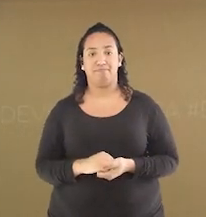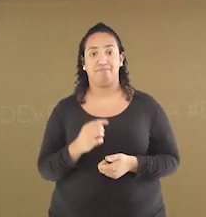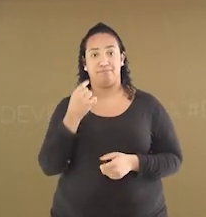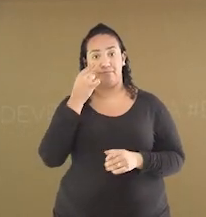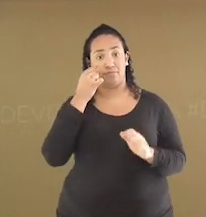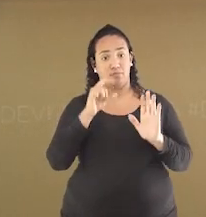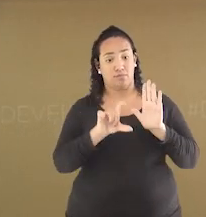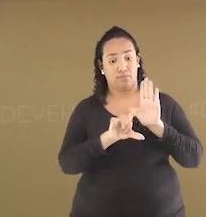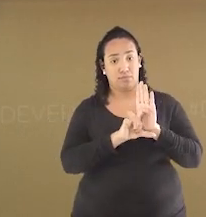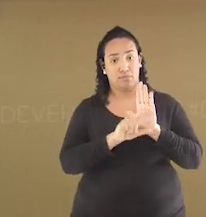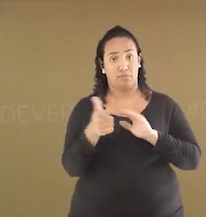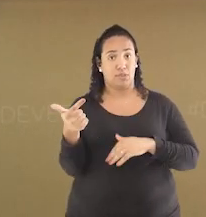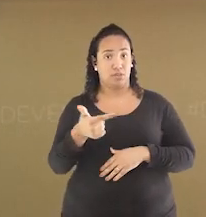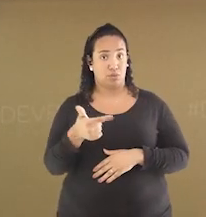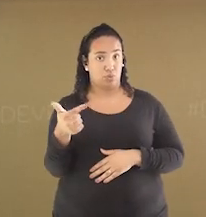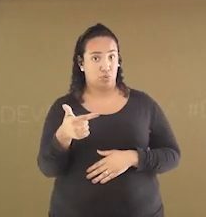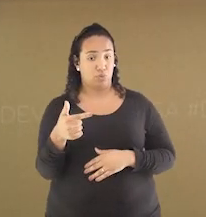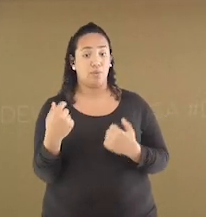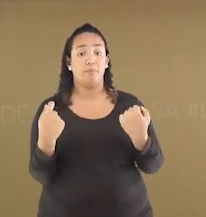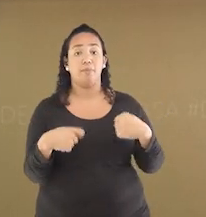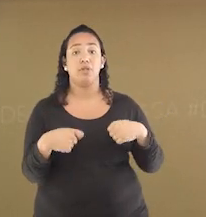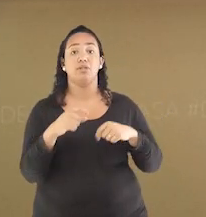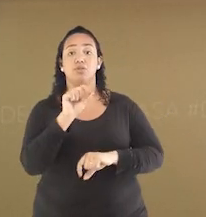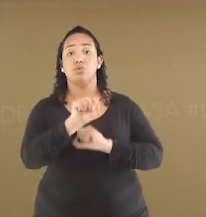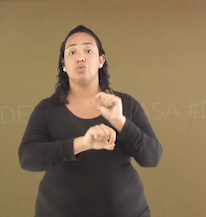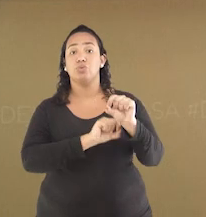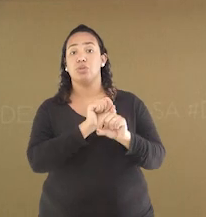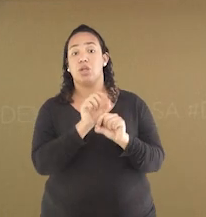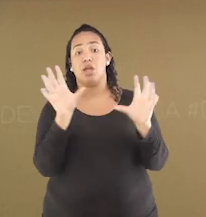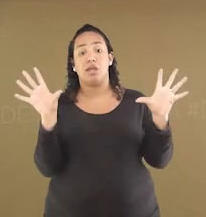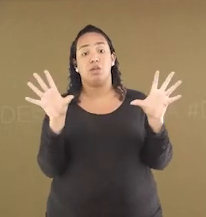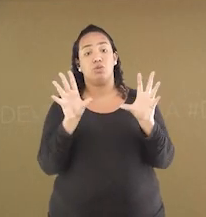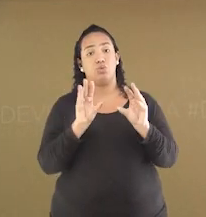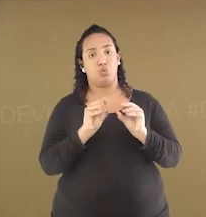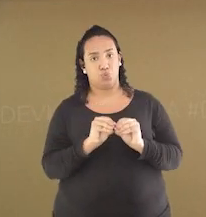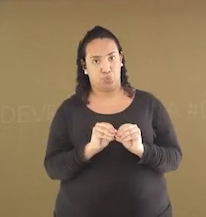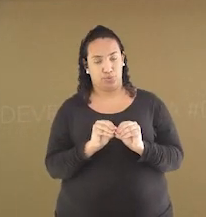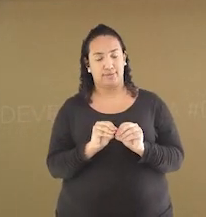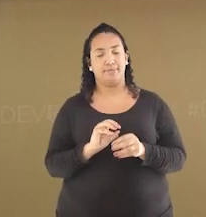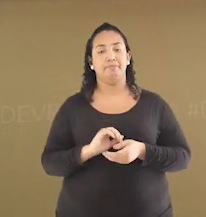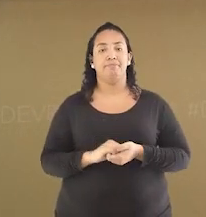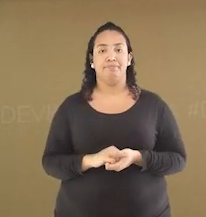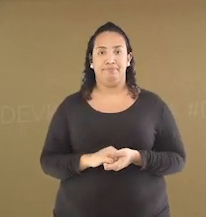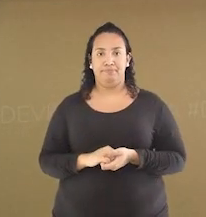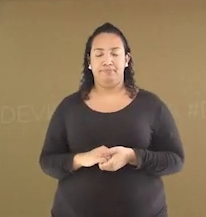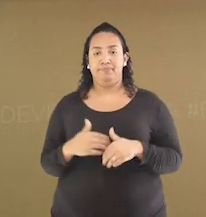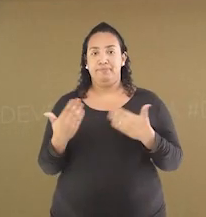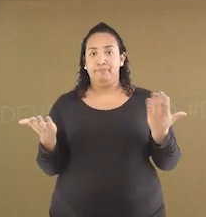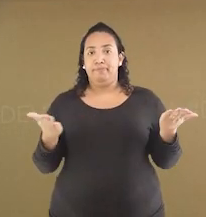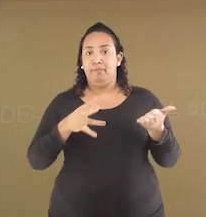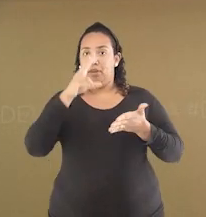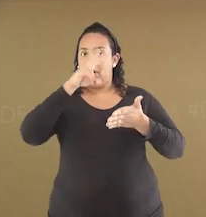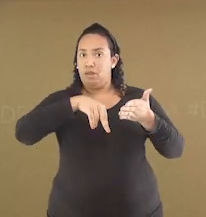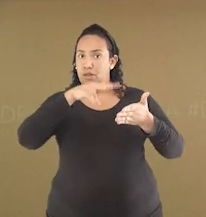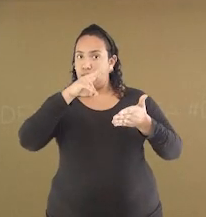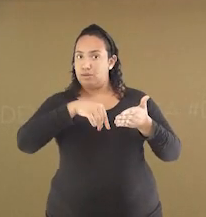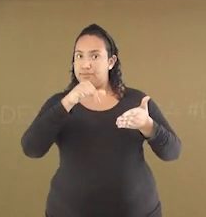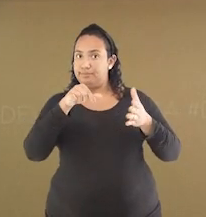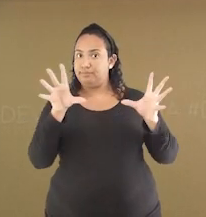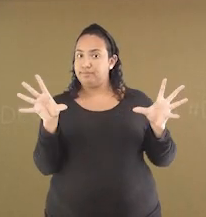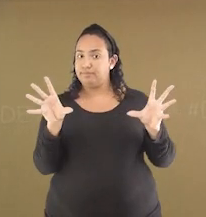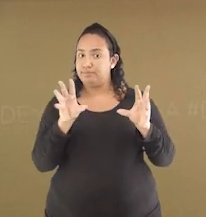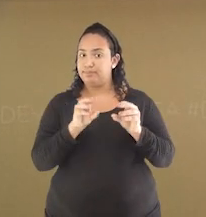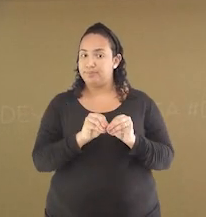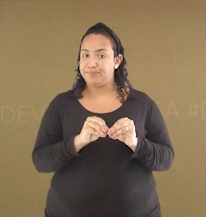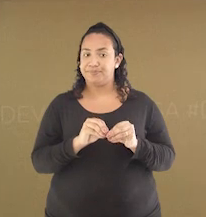No segundo parágrafo, devemos fazer o resumo da obra. Vamos fazer a leitura do